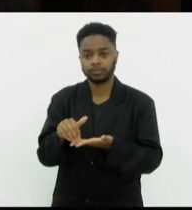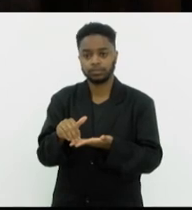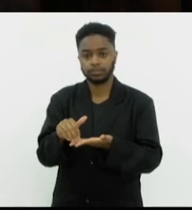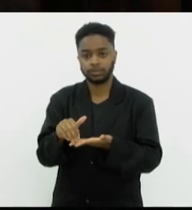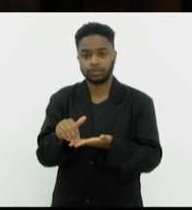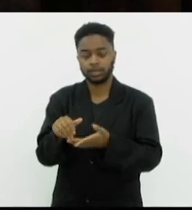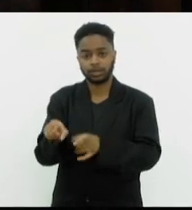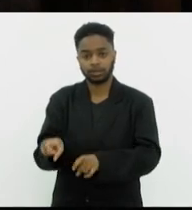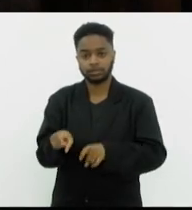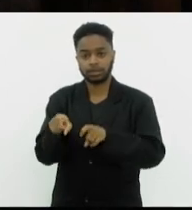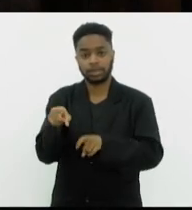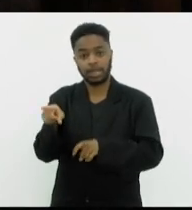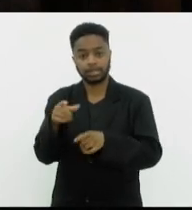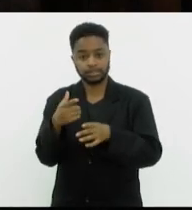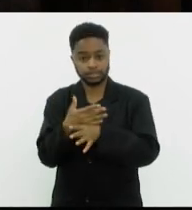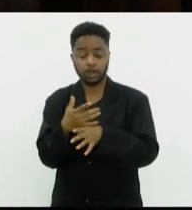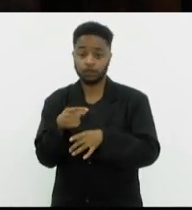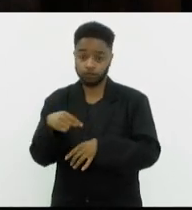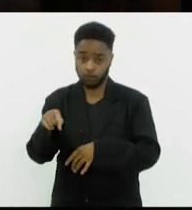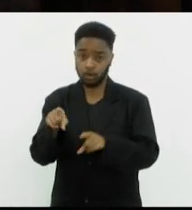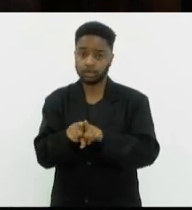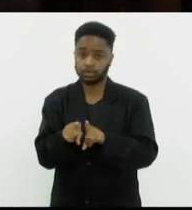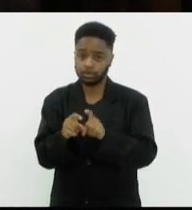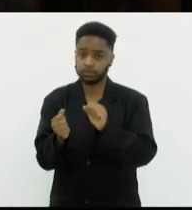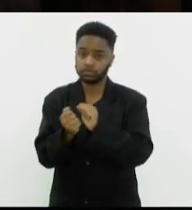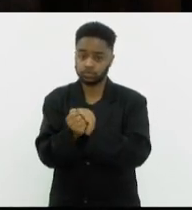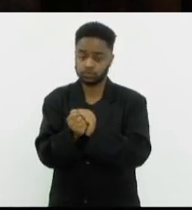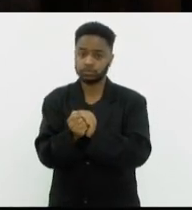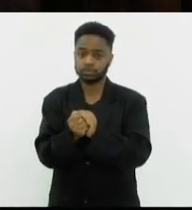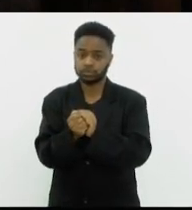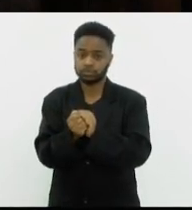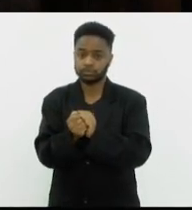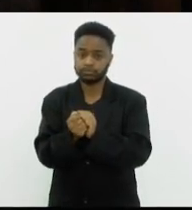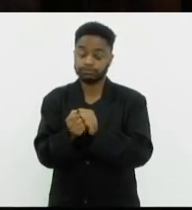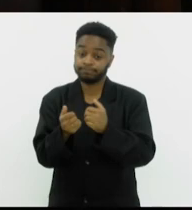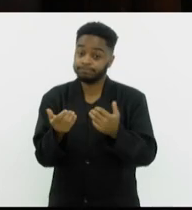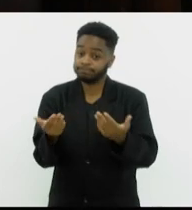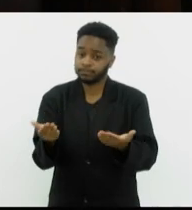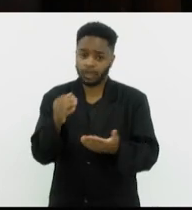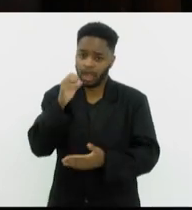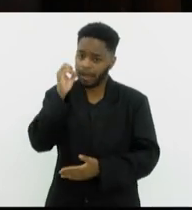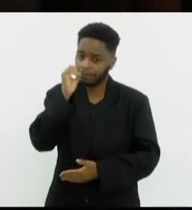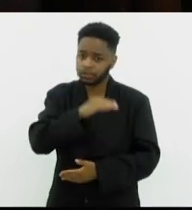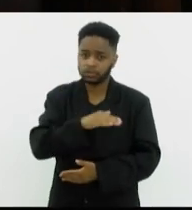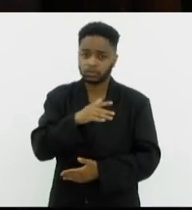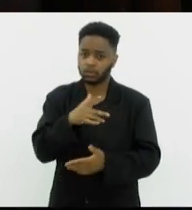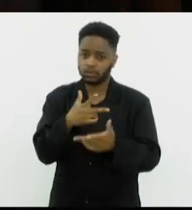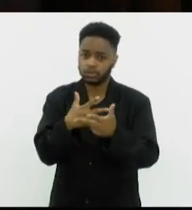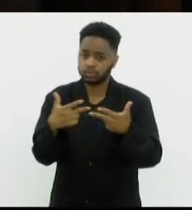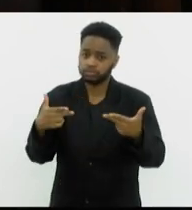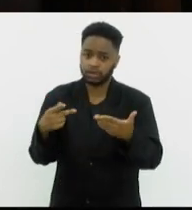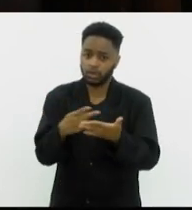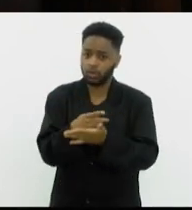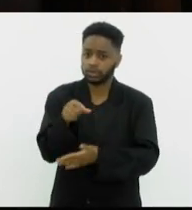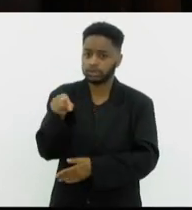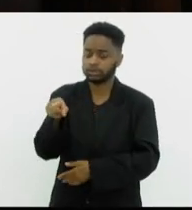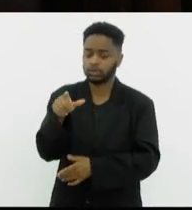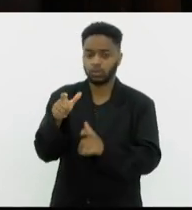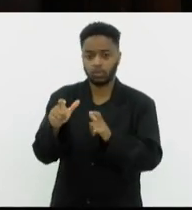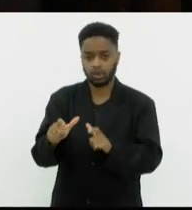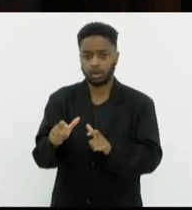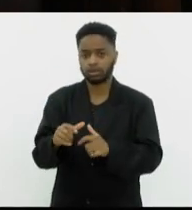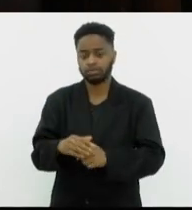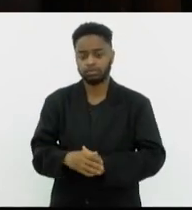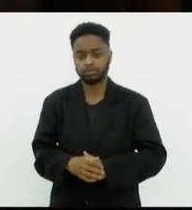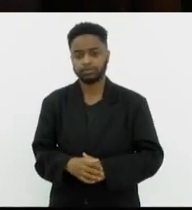secretário de Agricultura do município estiveram lá presentes e, assim, absurdamente a forma como foram tratados